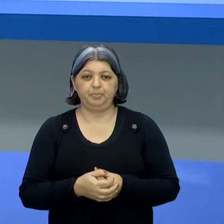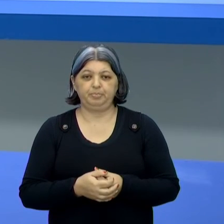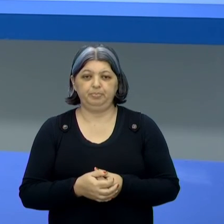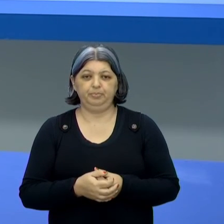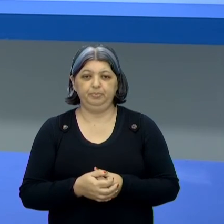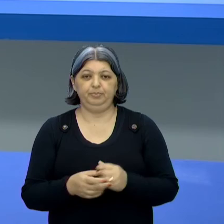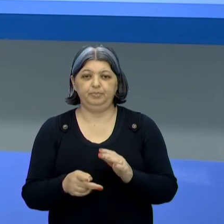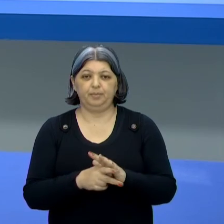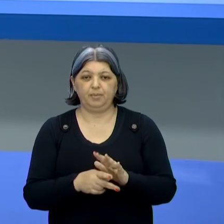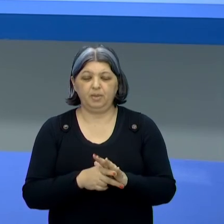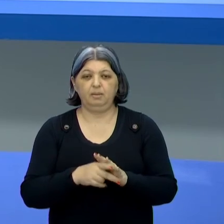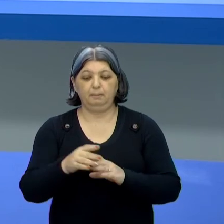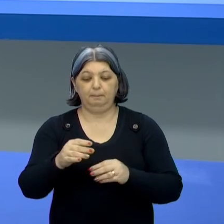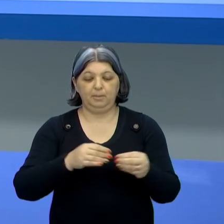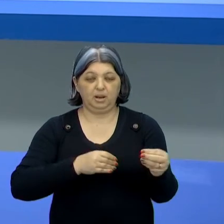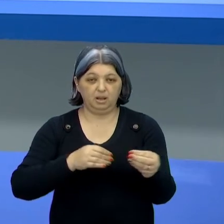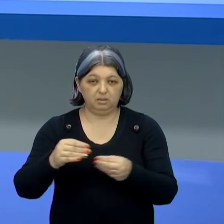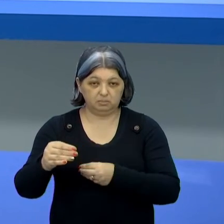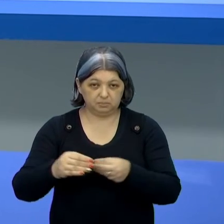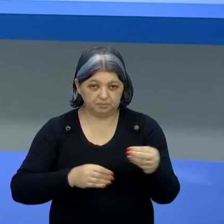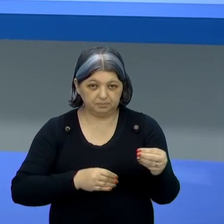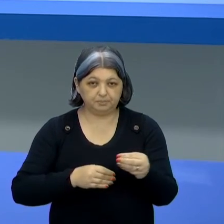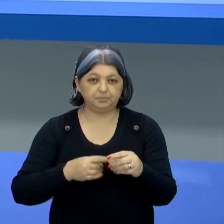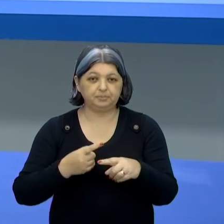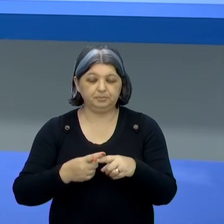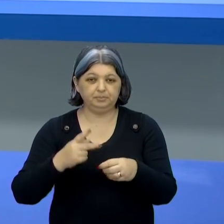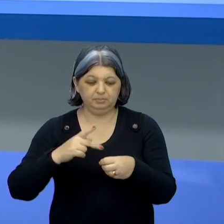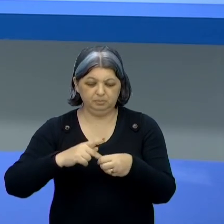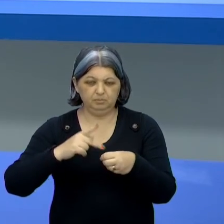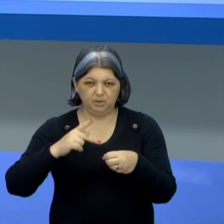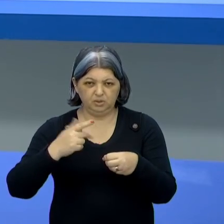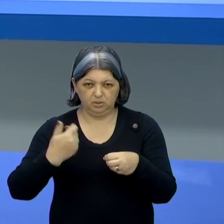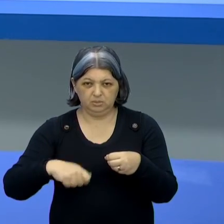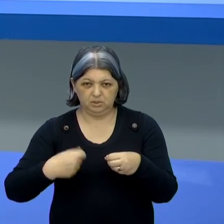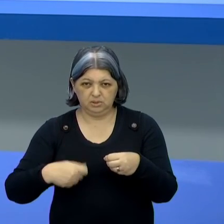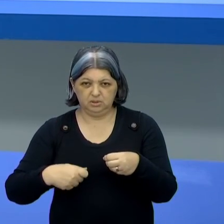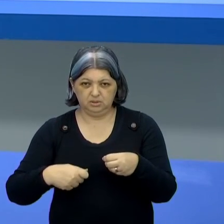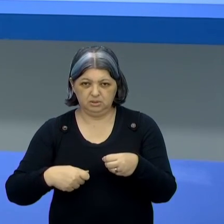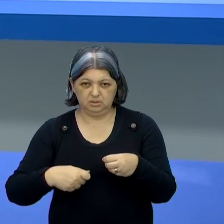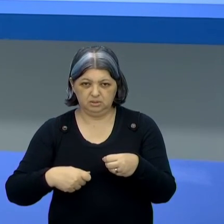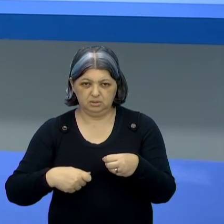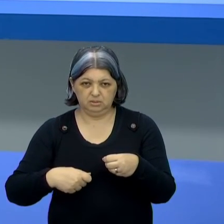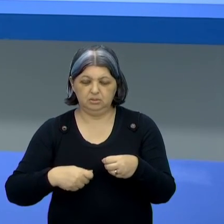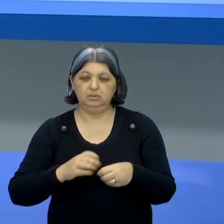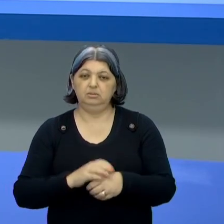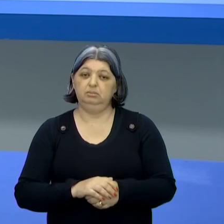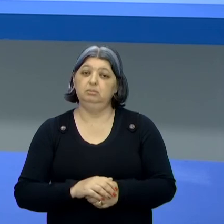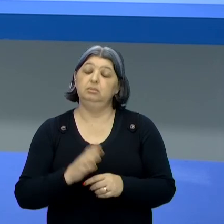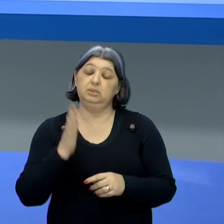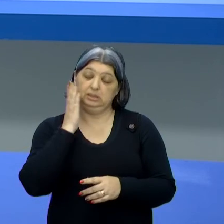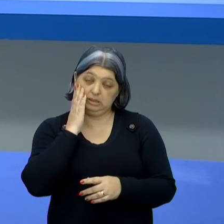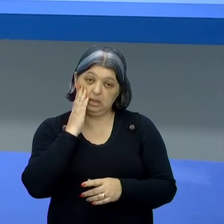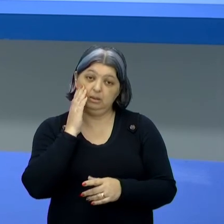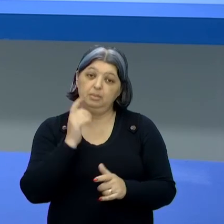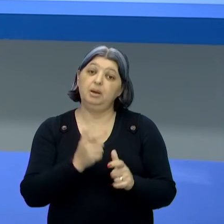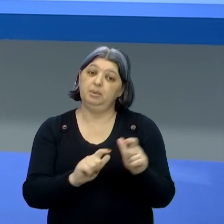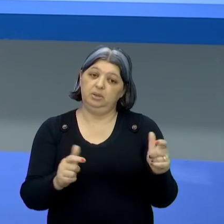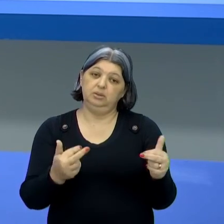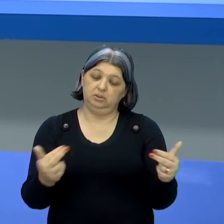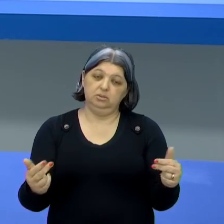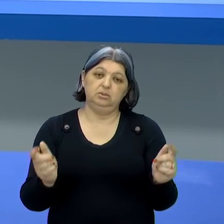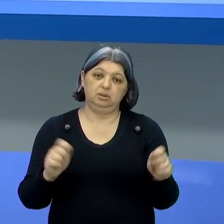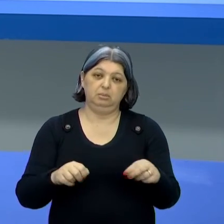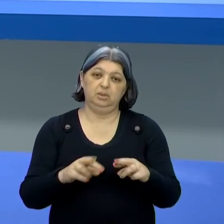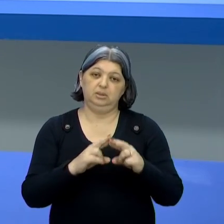coisas à base de plástico, né? O petróleo é necessário? Primeiro, a maioria você pode reciclar. Segundo, a primeira garrafa